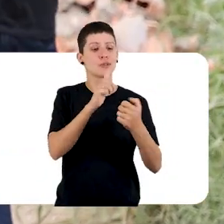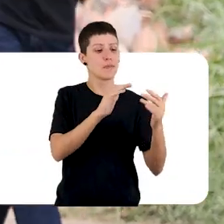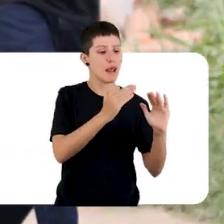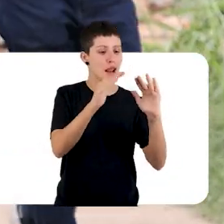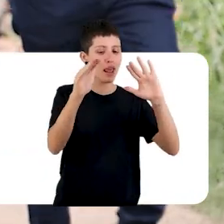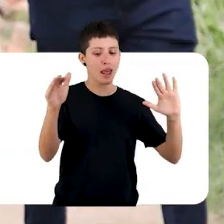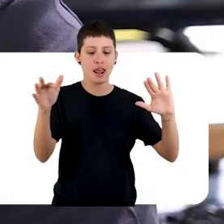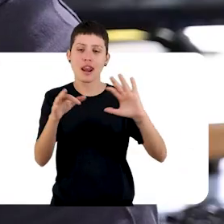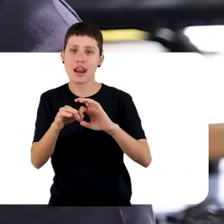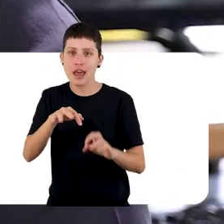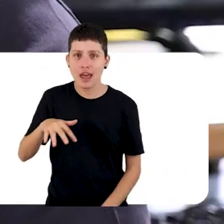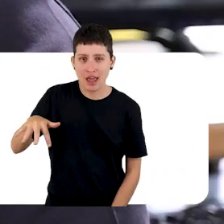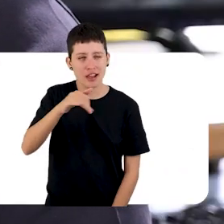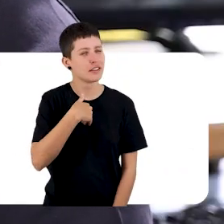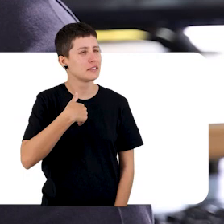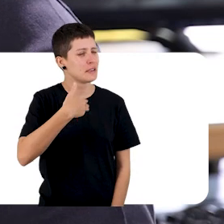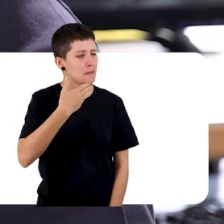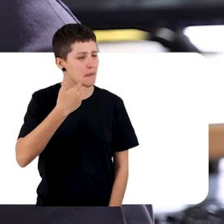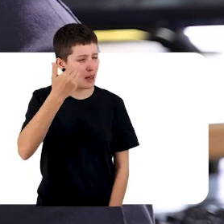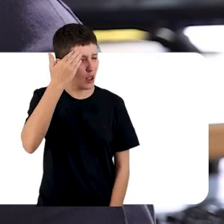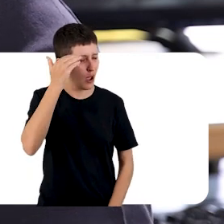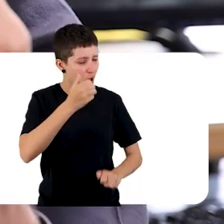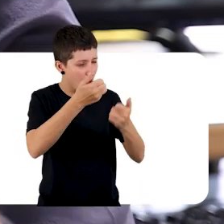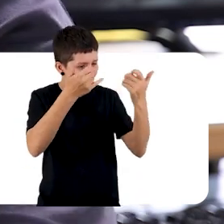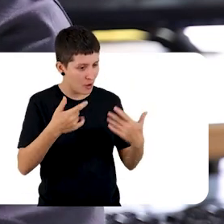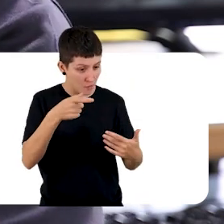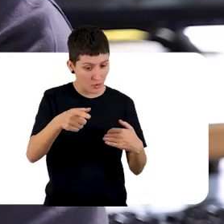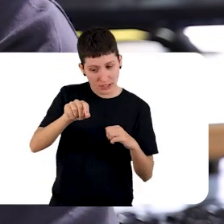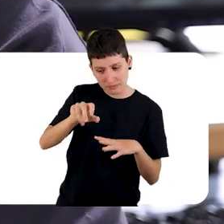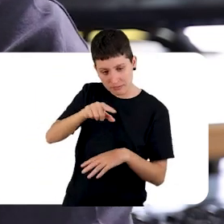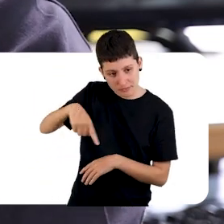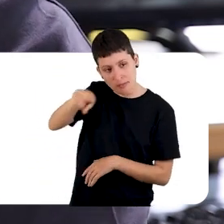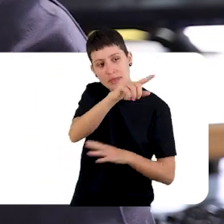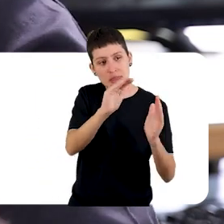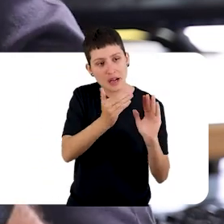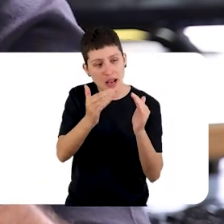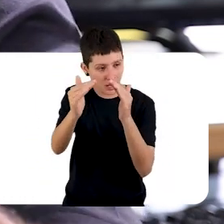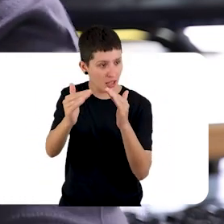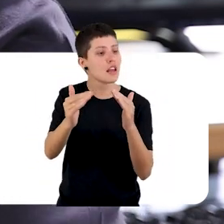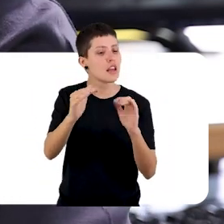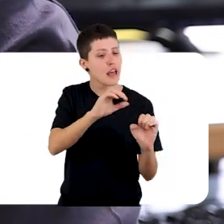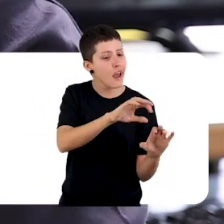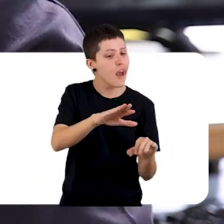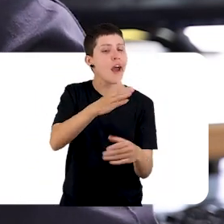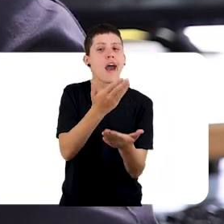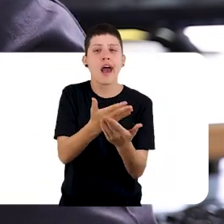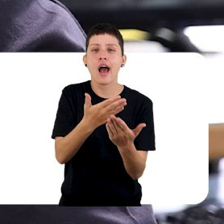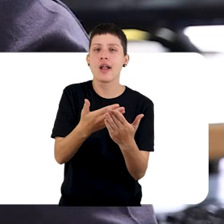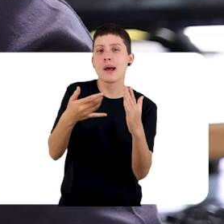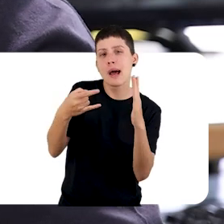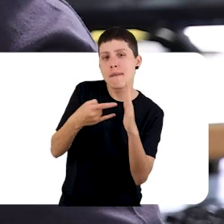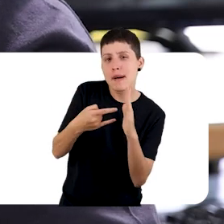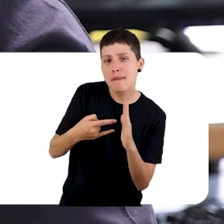a quebrada com o asfalto. Deixa eu entender então. Então você capacita esses jovens da periferia com aula de